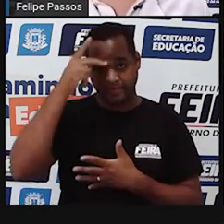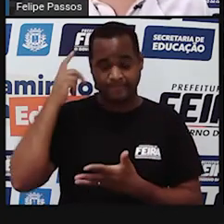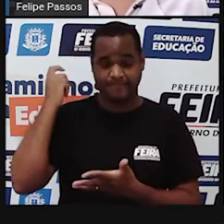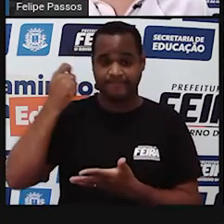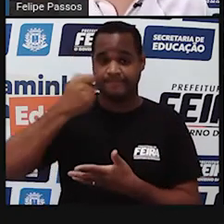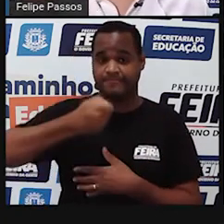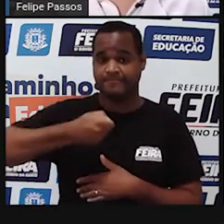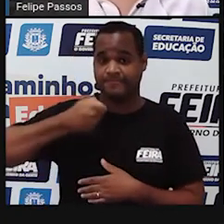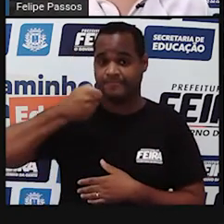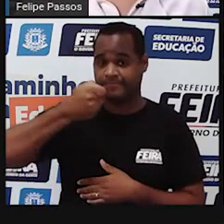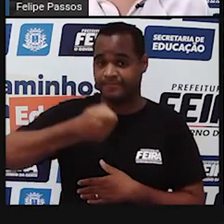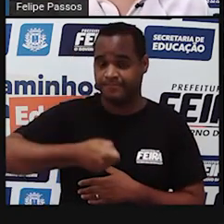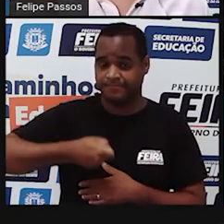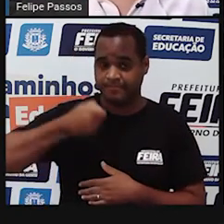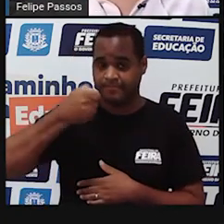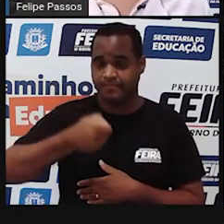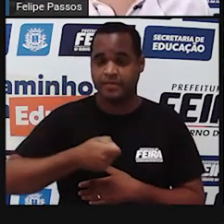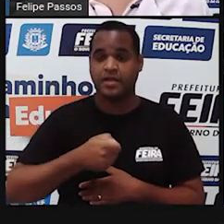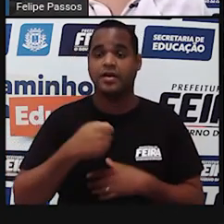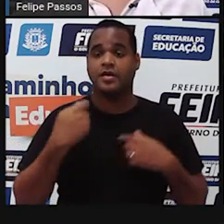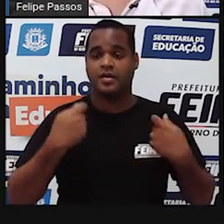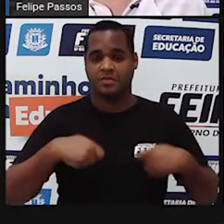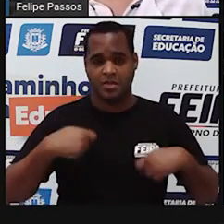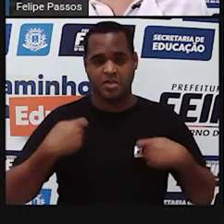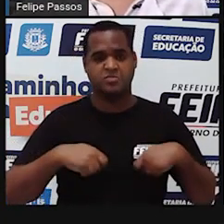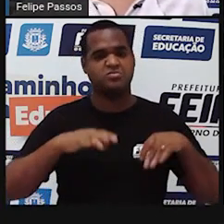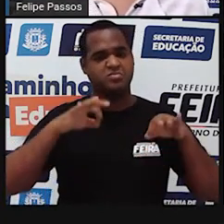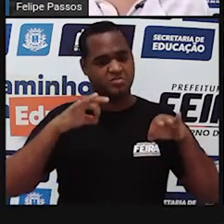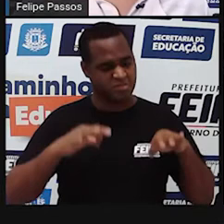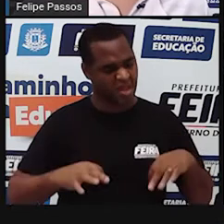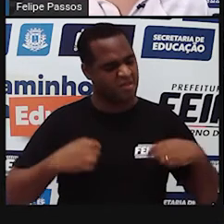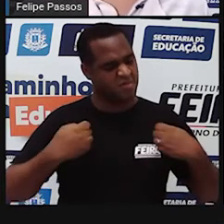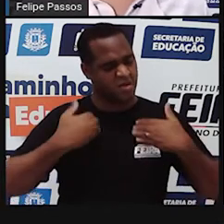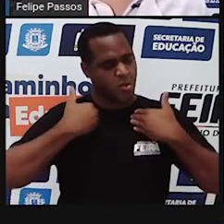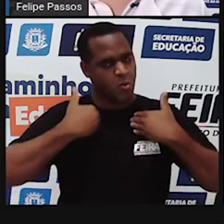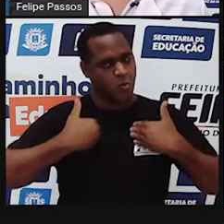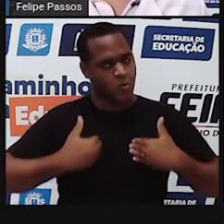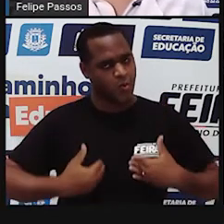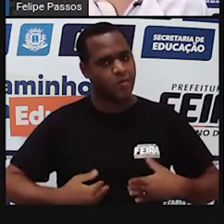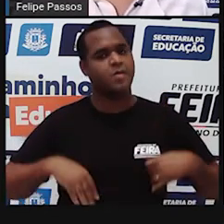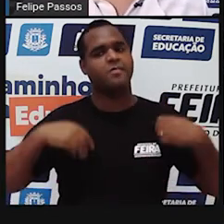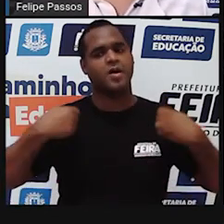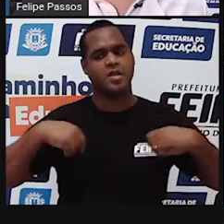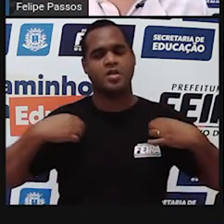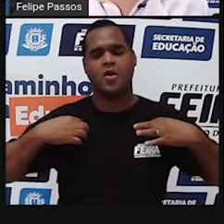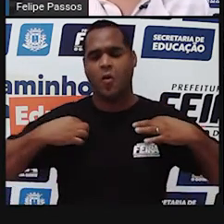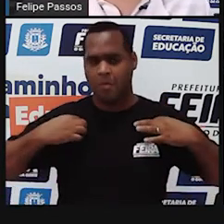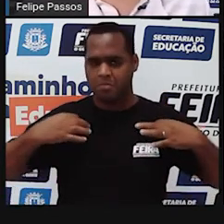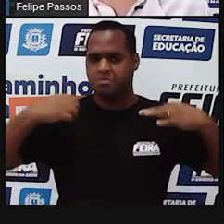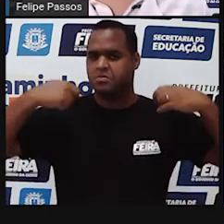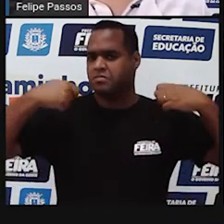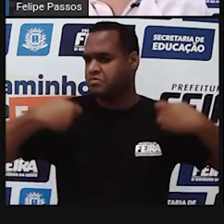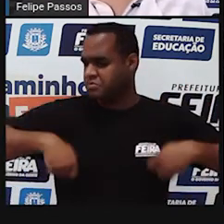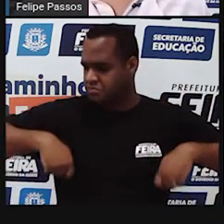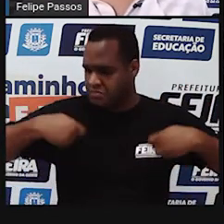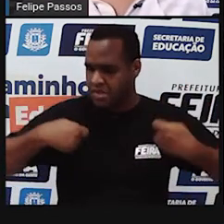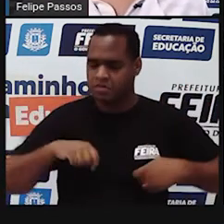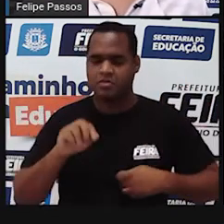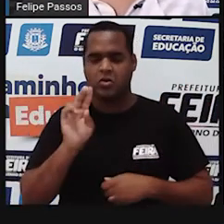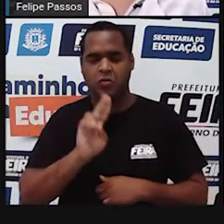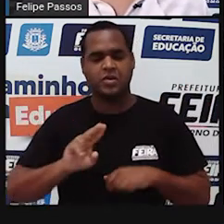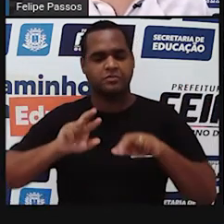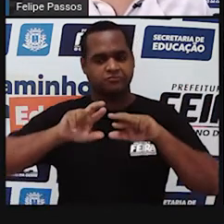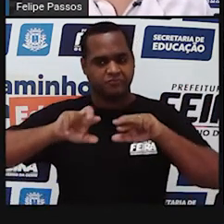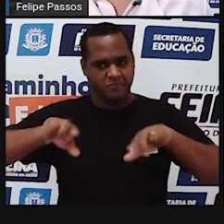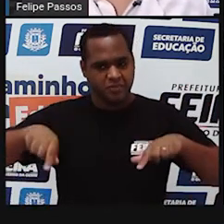sobre a pessoa ter um determinado padrão corporal, se vestir de uma determinada forma, usar determinados